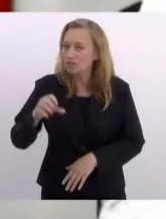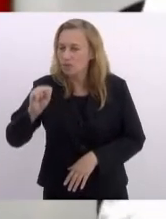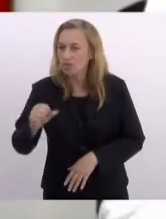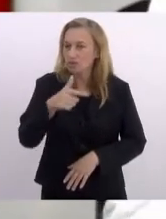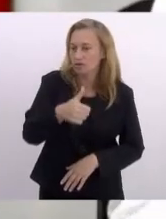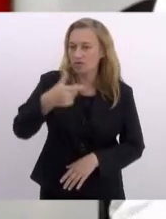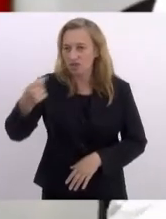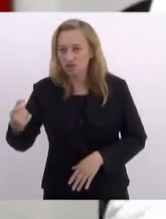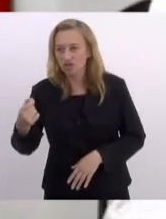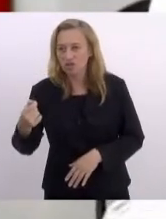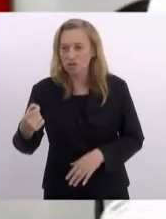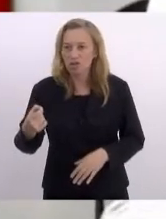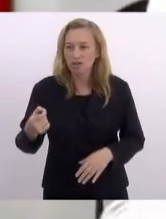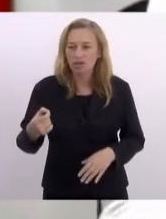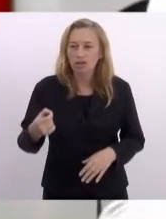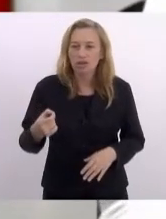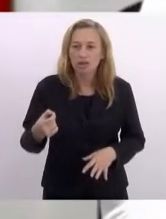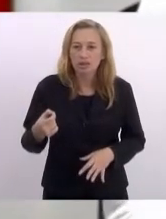4558/20,